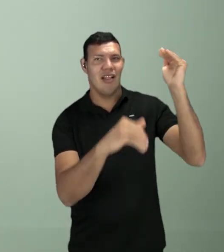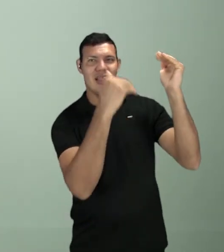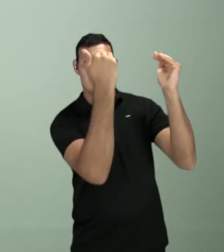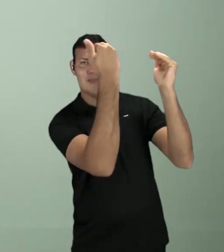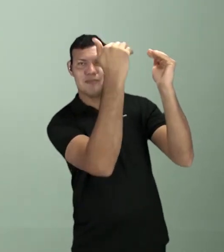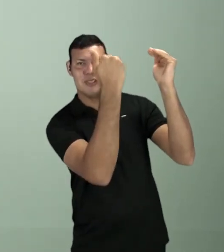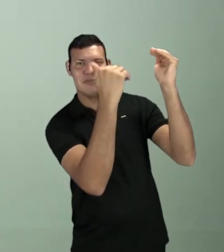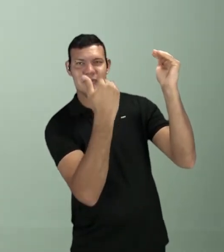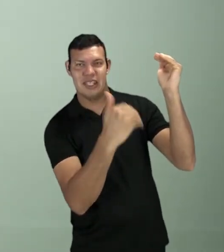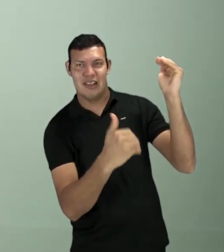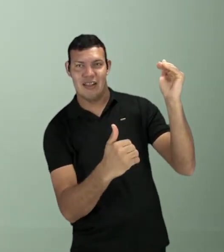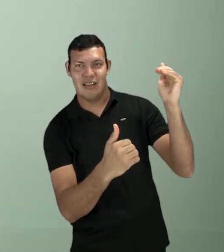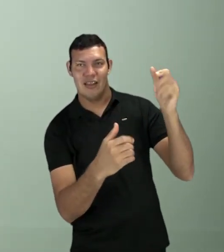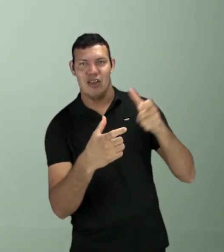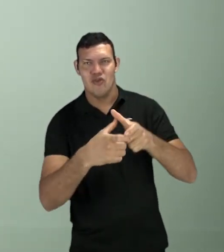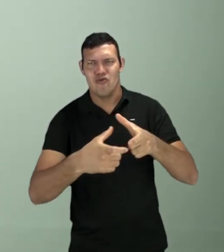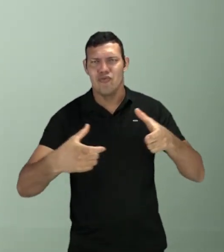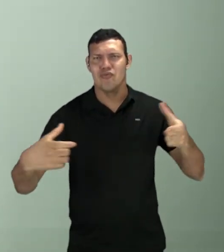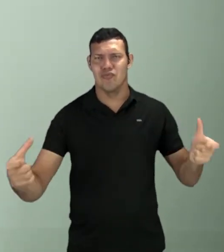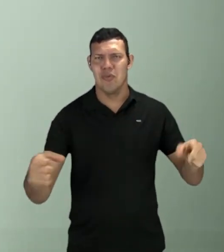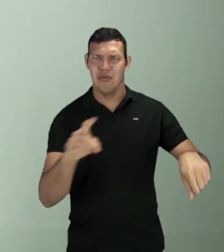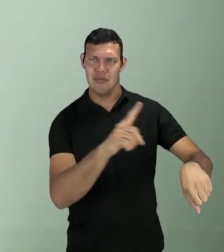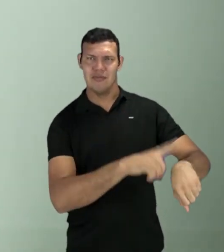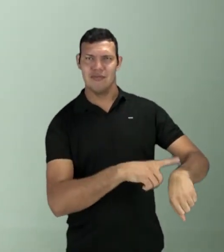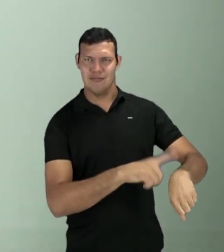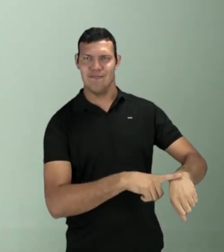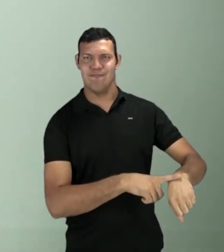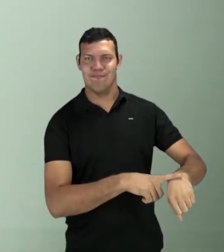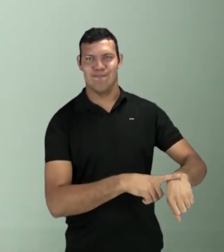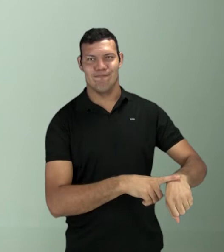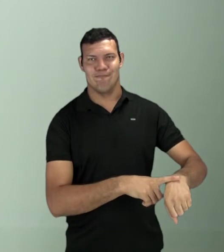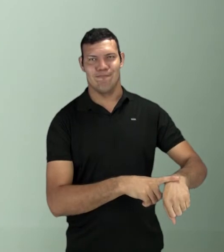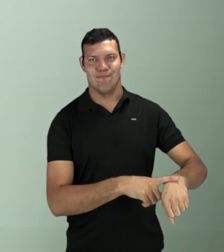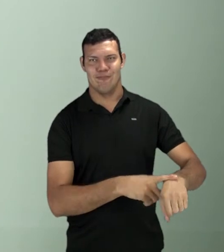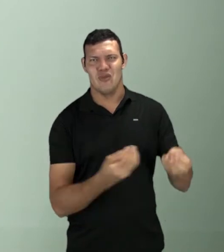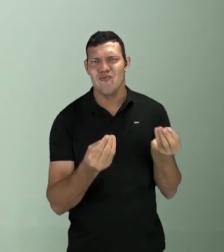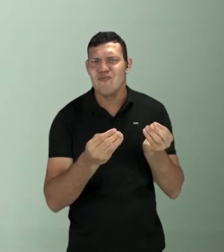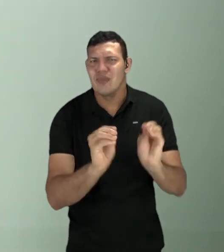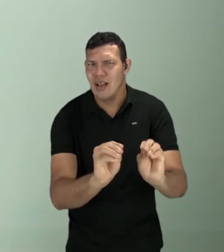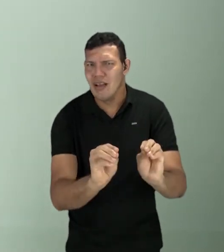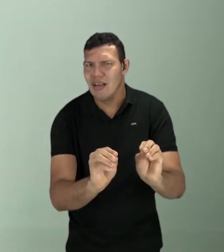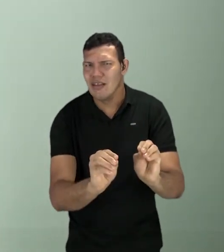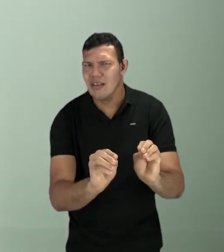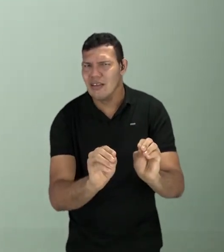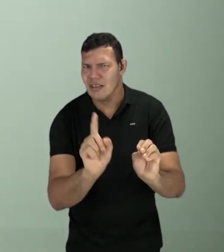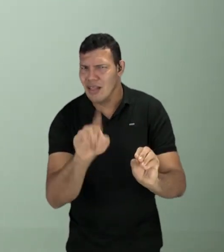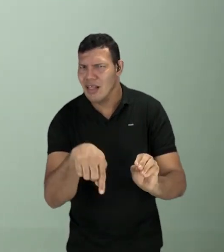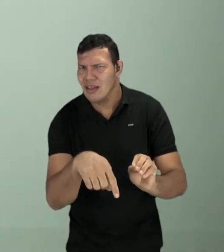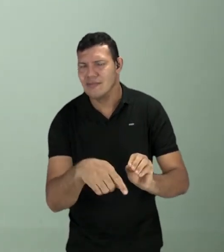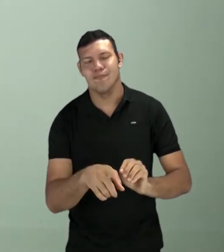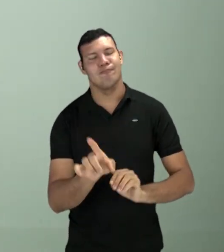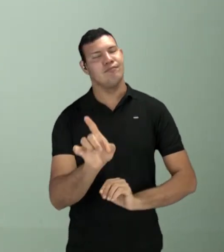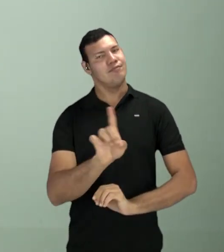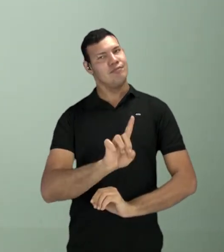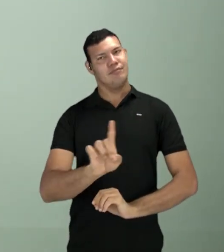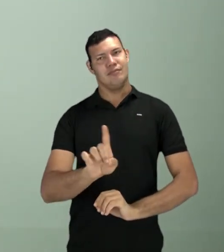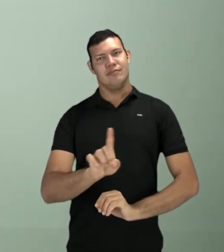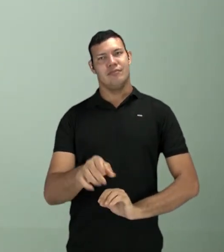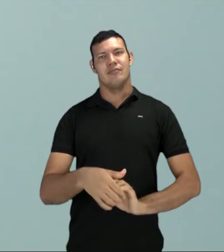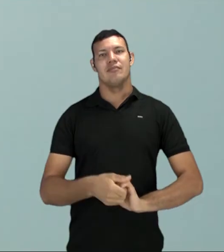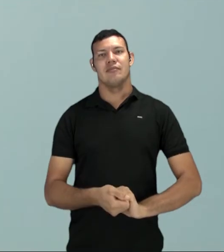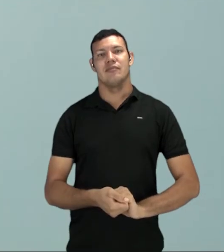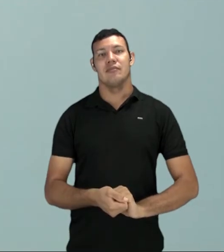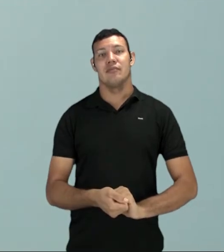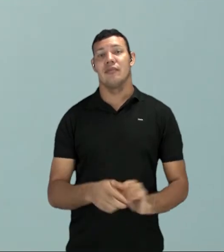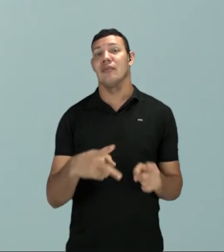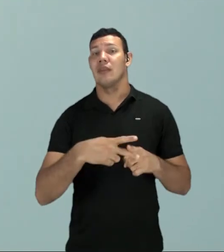do espaço e tempo. Ela não é bem aplicada. Vejamos assim, a